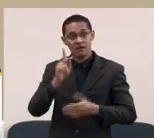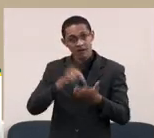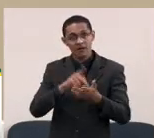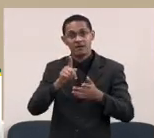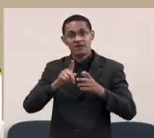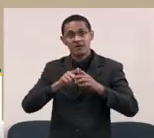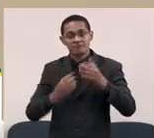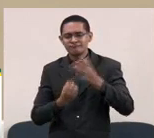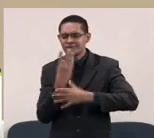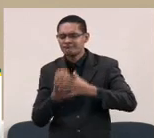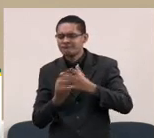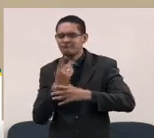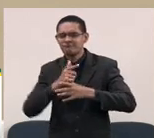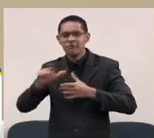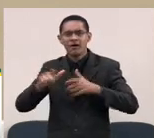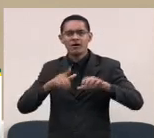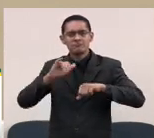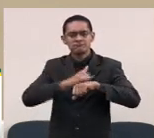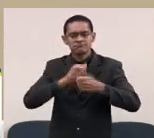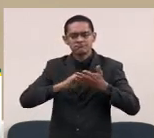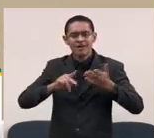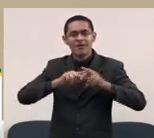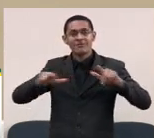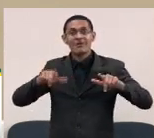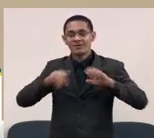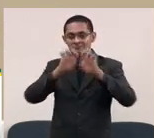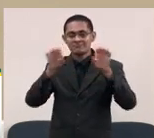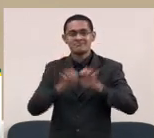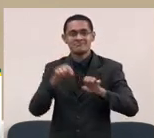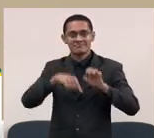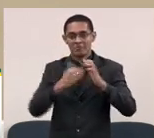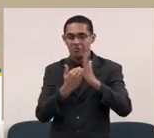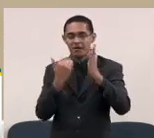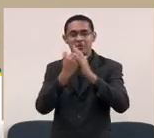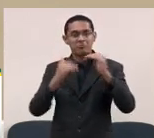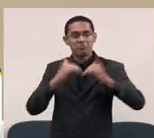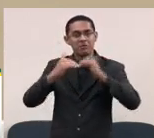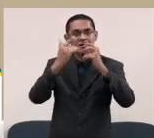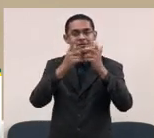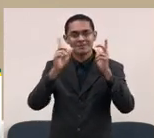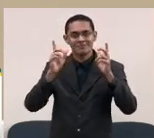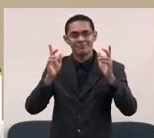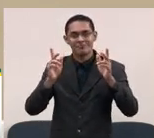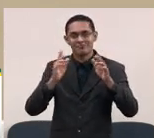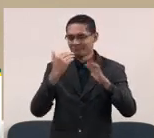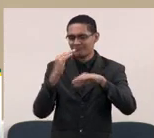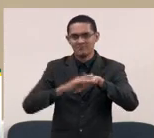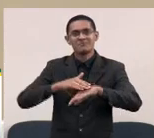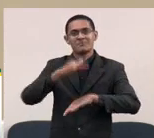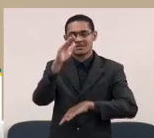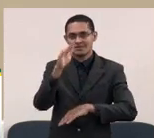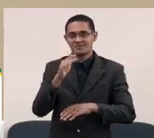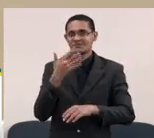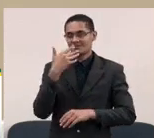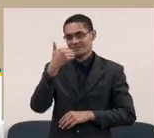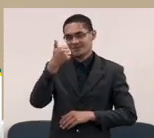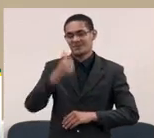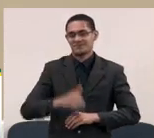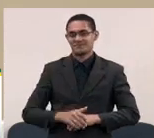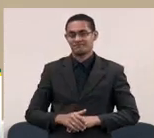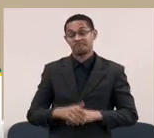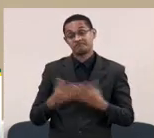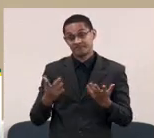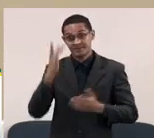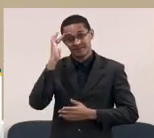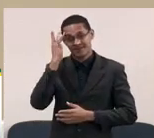criar condições para que essa estrutura ela se desenvolva com um aperfeiçoamento ainda maior. Eu acho que é